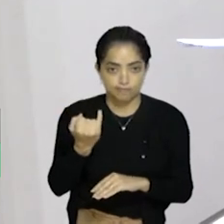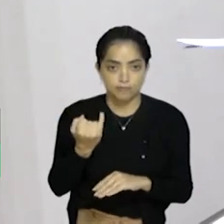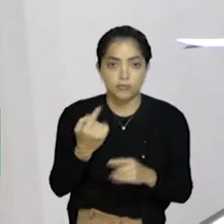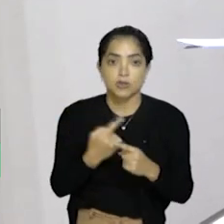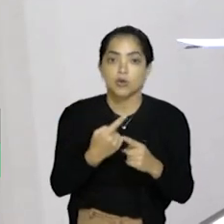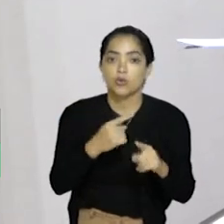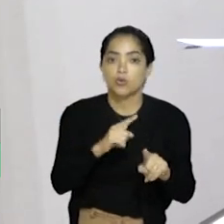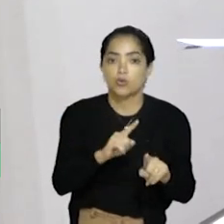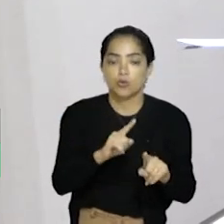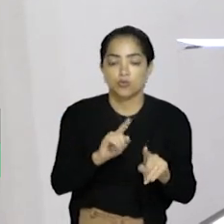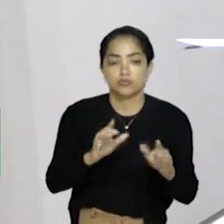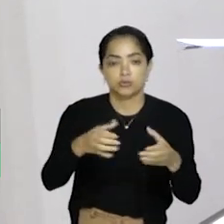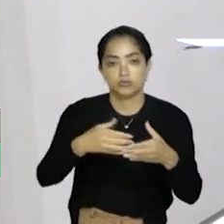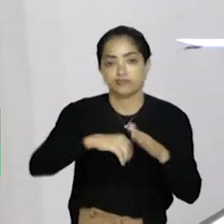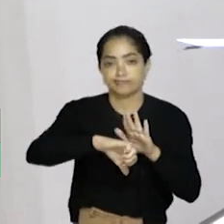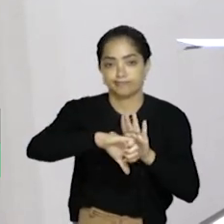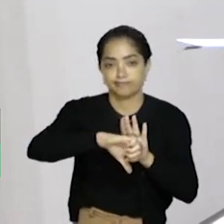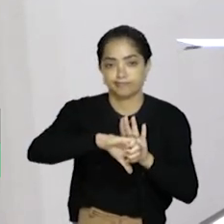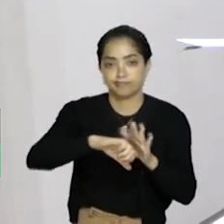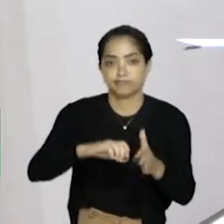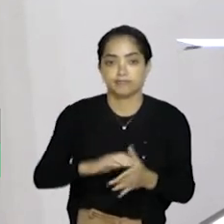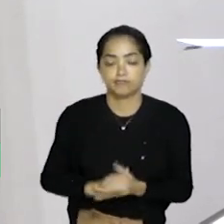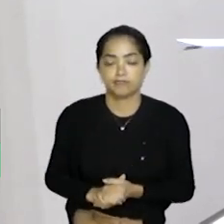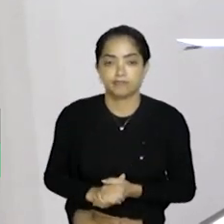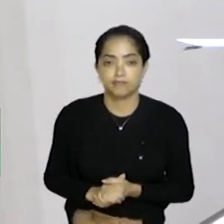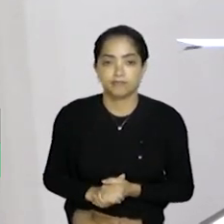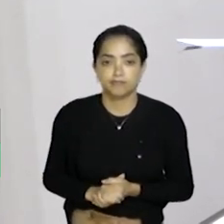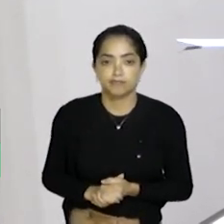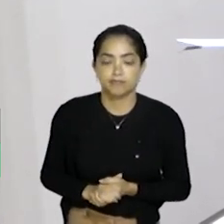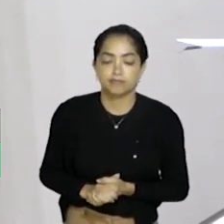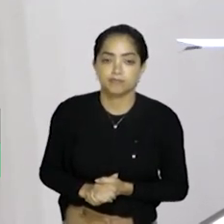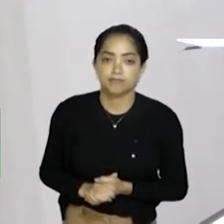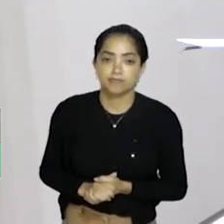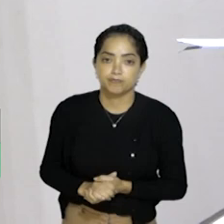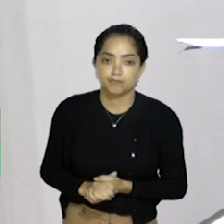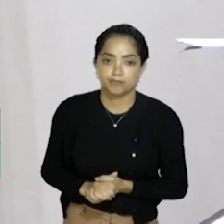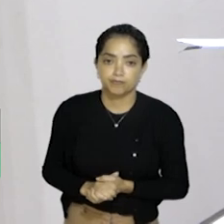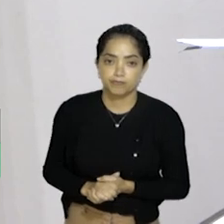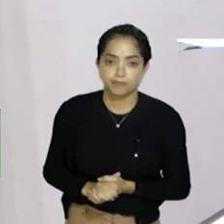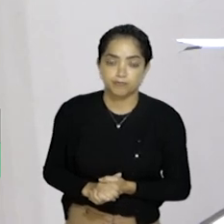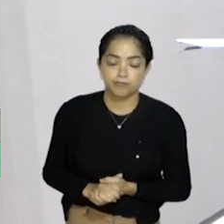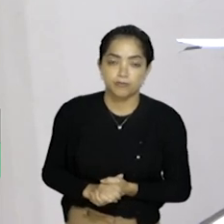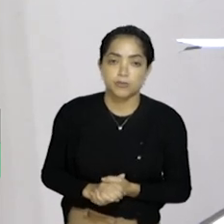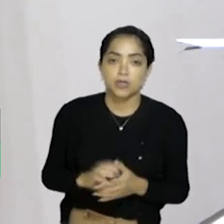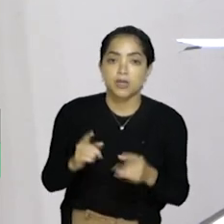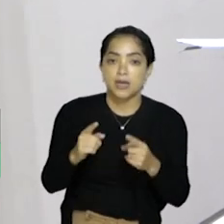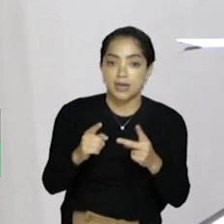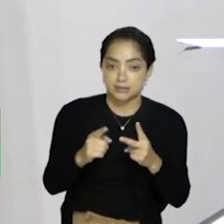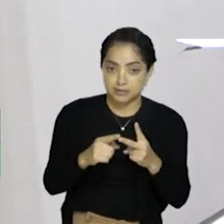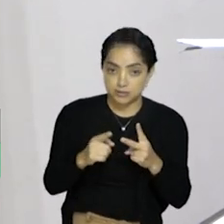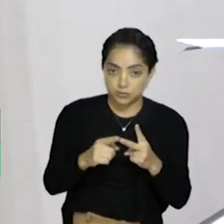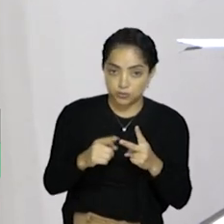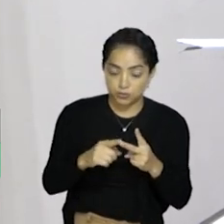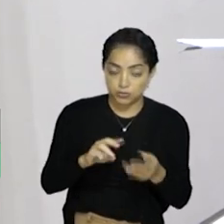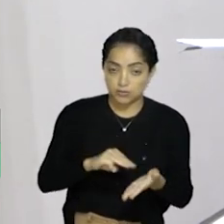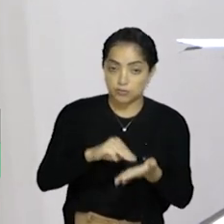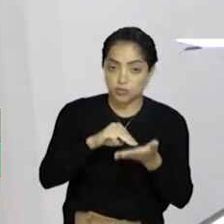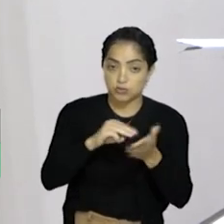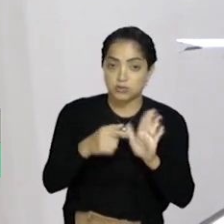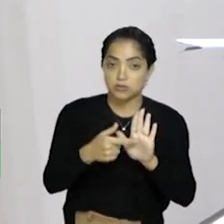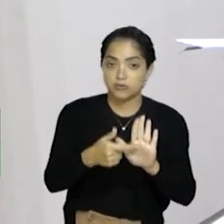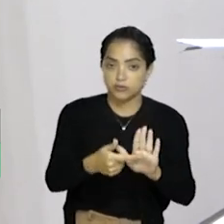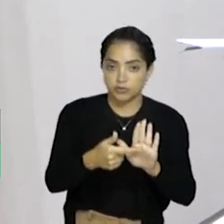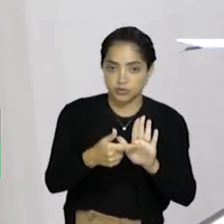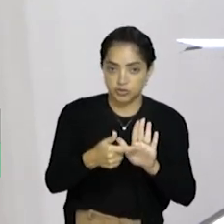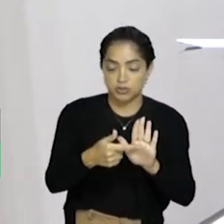ao crime organizado a segunda Moção aí indicação que eu tô